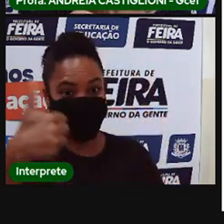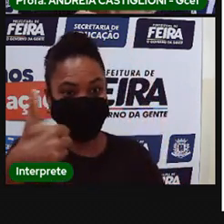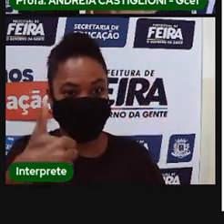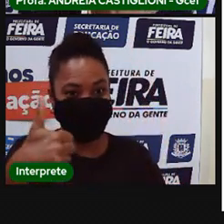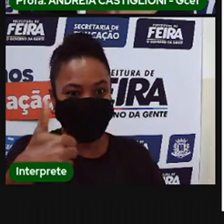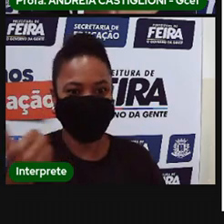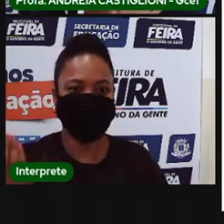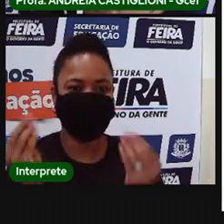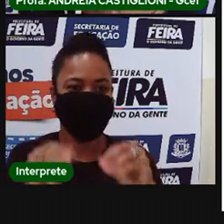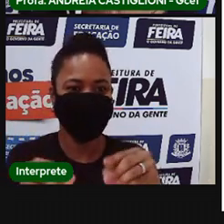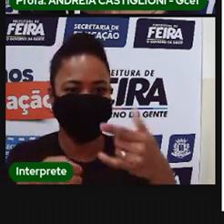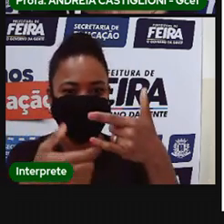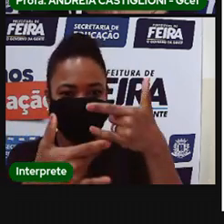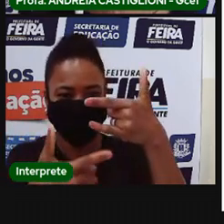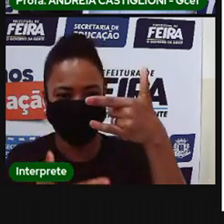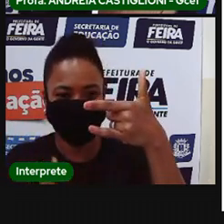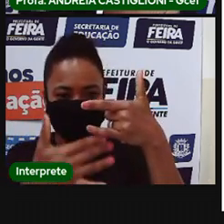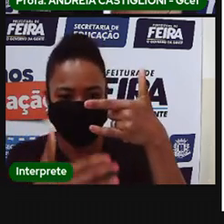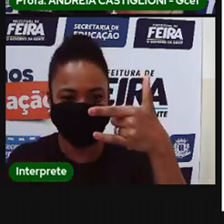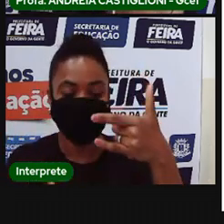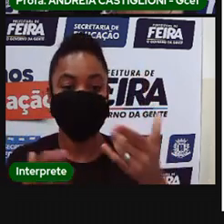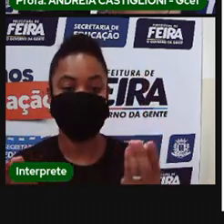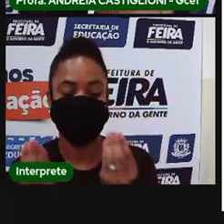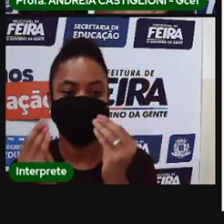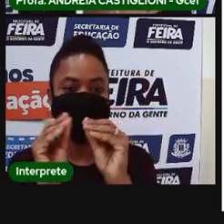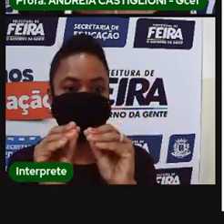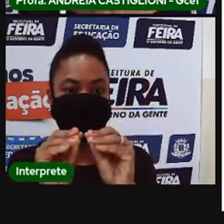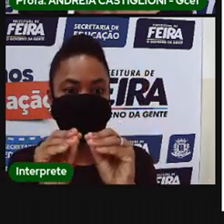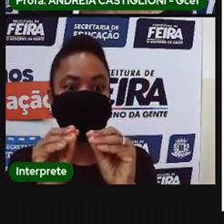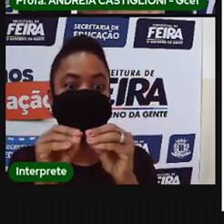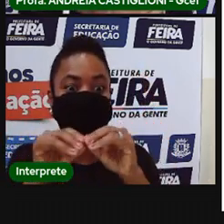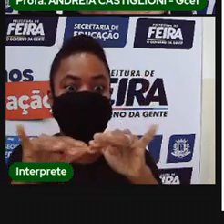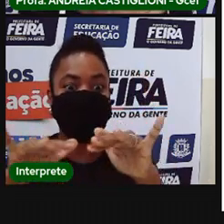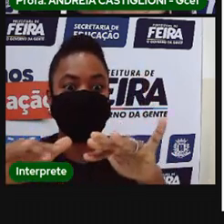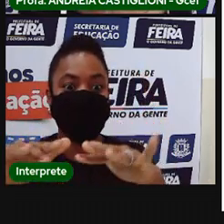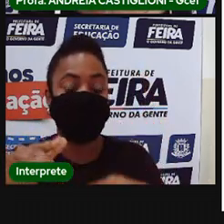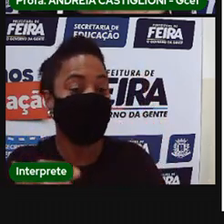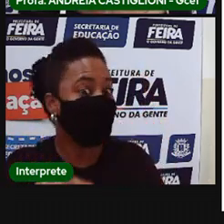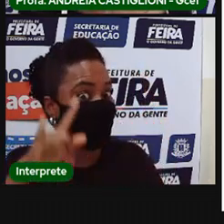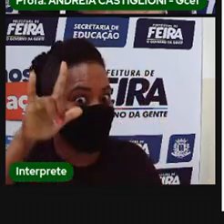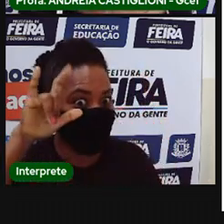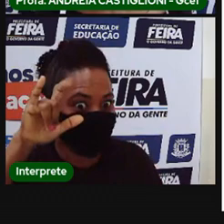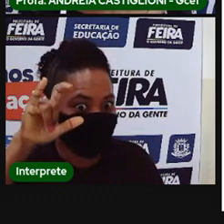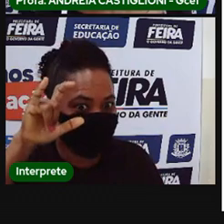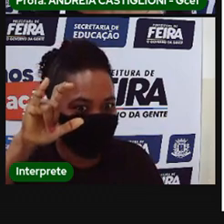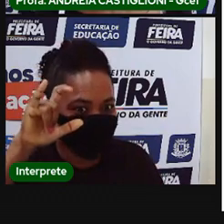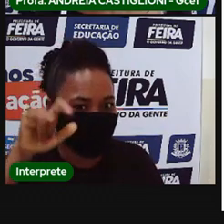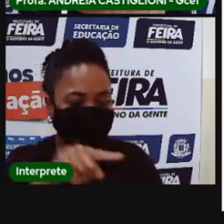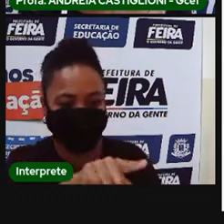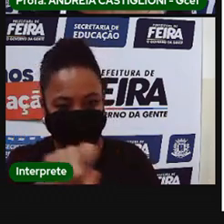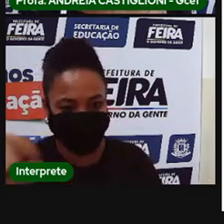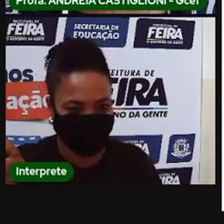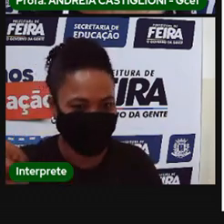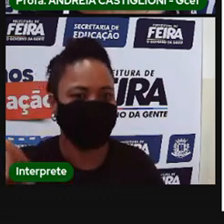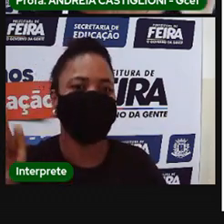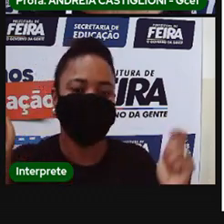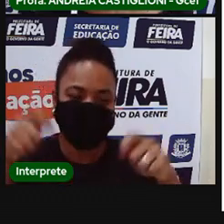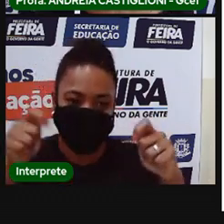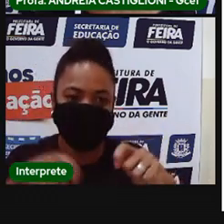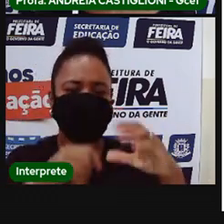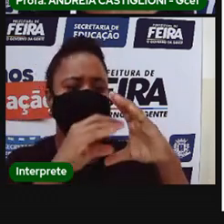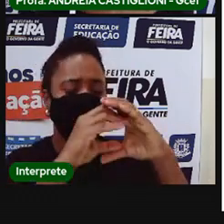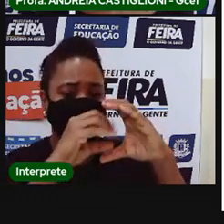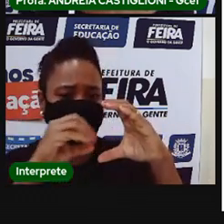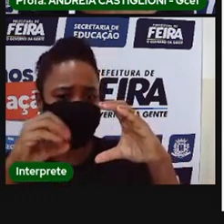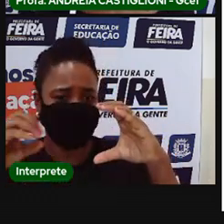chat. Compartilha o Insta de vocês. Ó, um emojizinho. Se tá curtindo a aula de hoje, essa